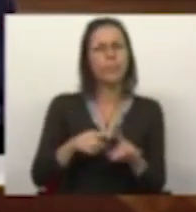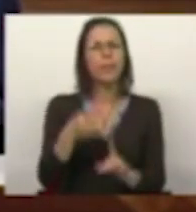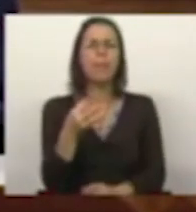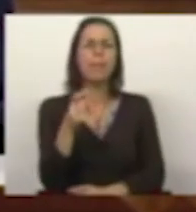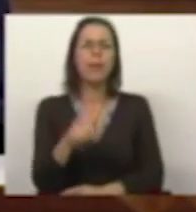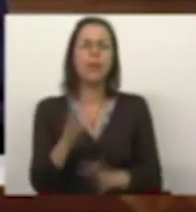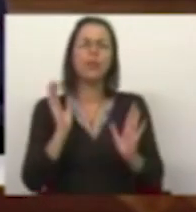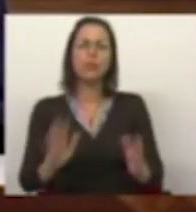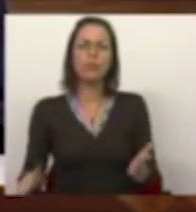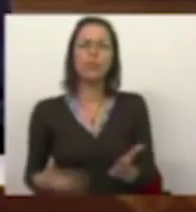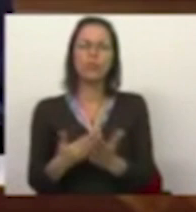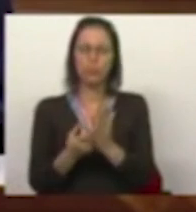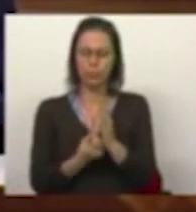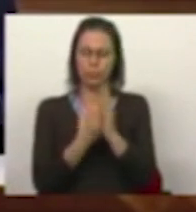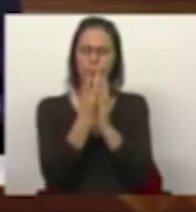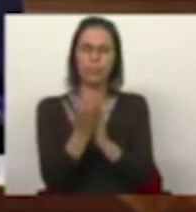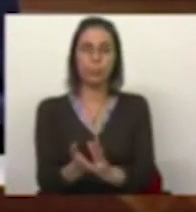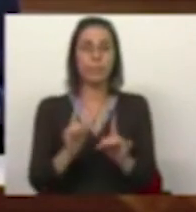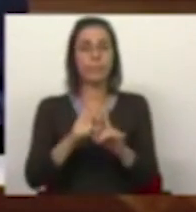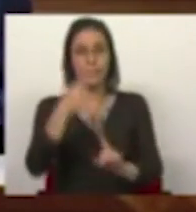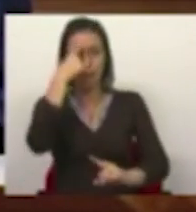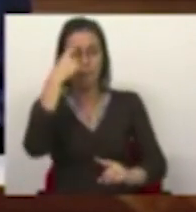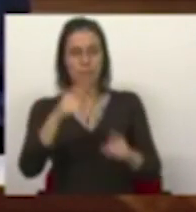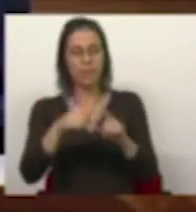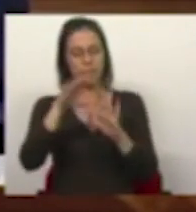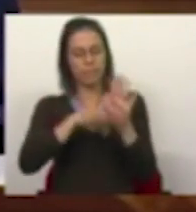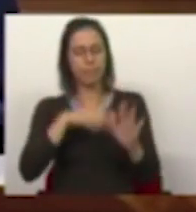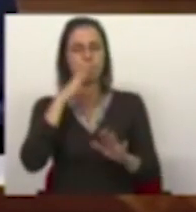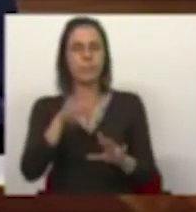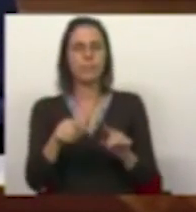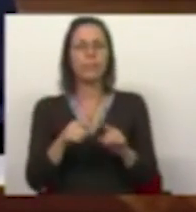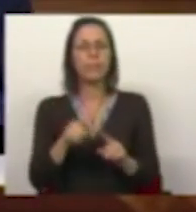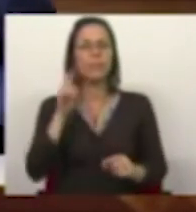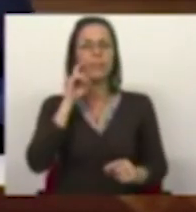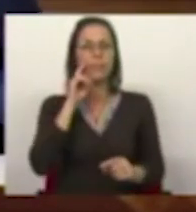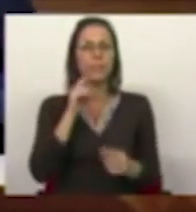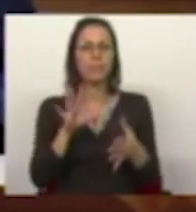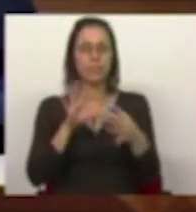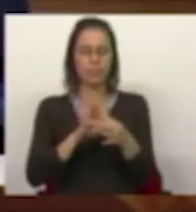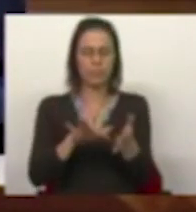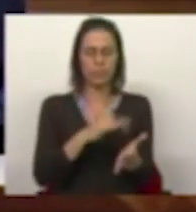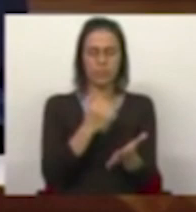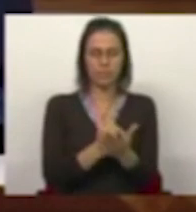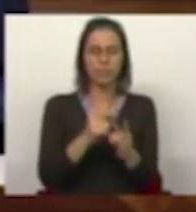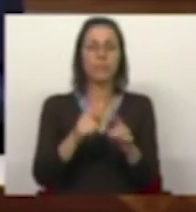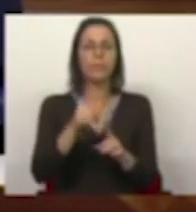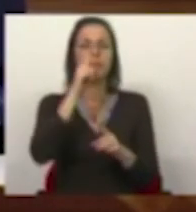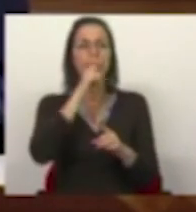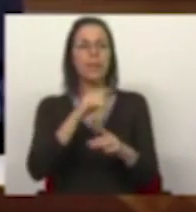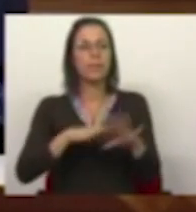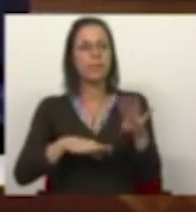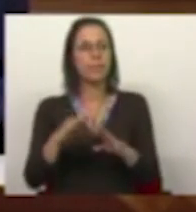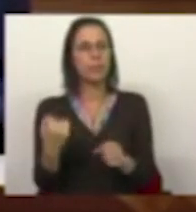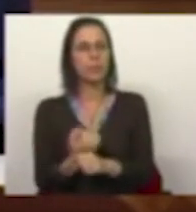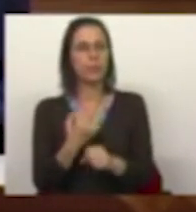o PCP já apresentou um conjunto de propostas para o combate à precariedade em defesa dos vínculos efetivos para quem